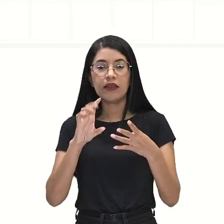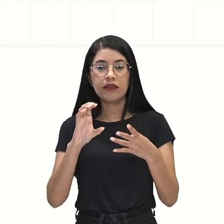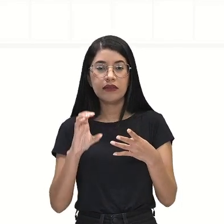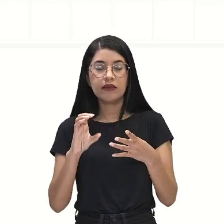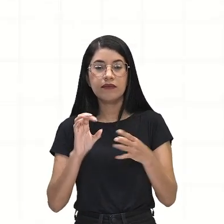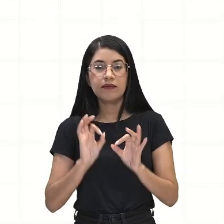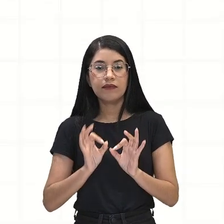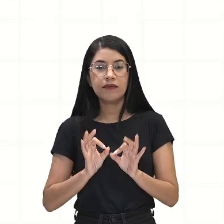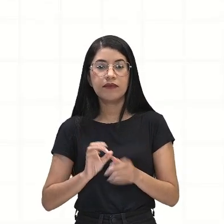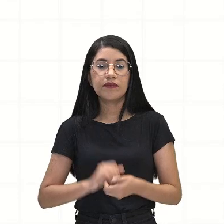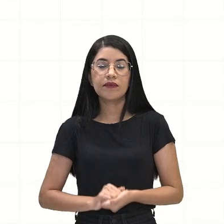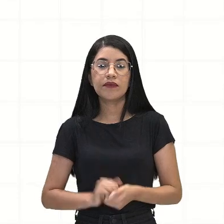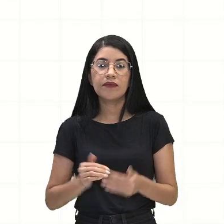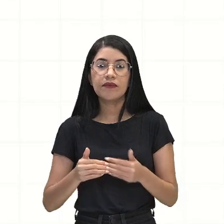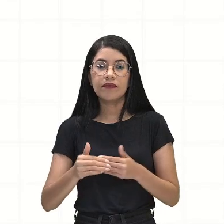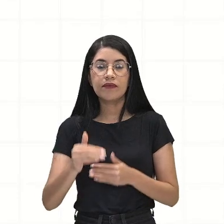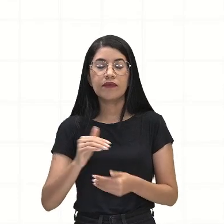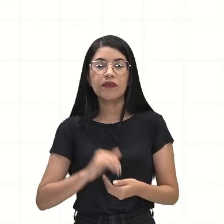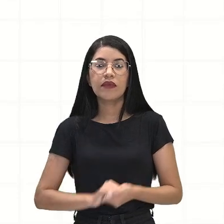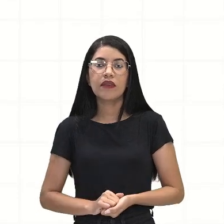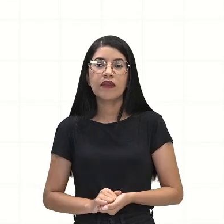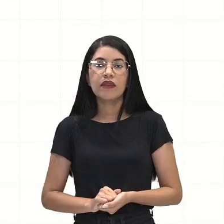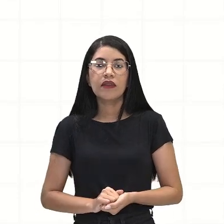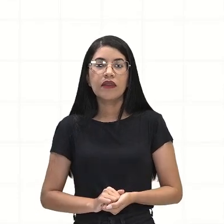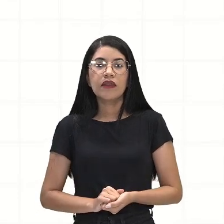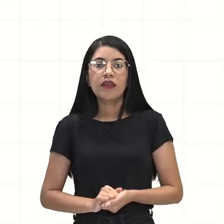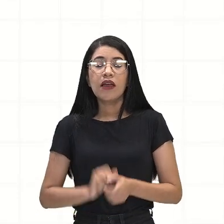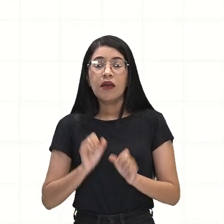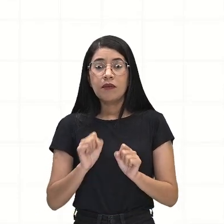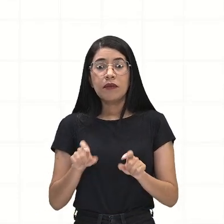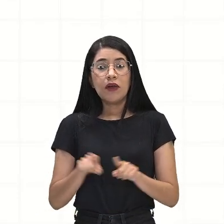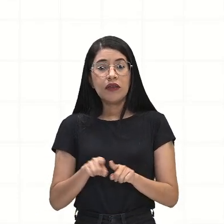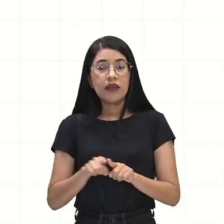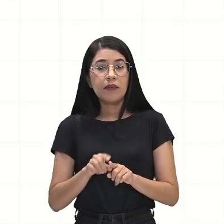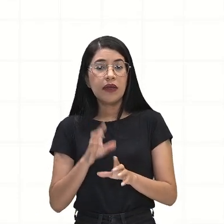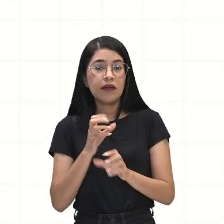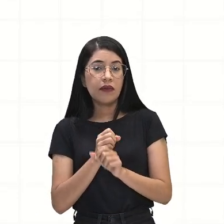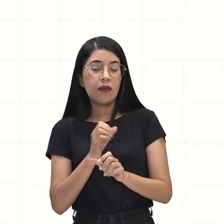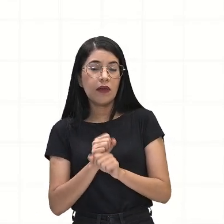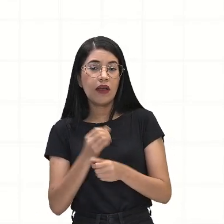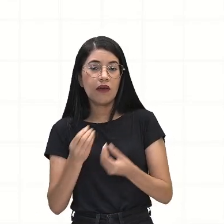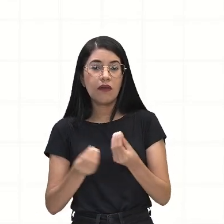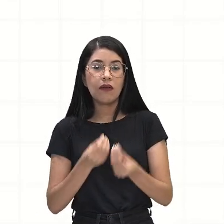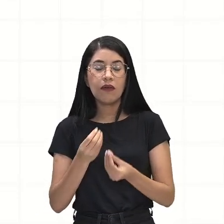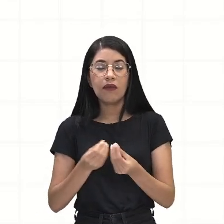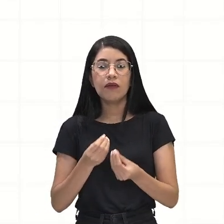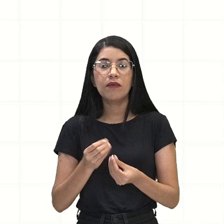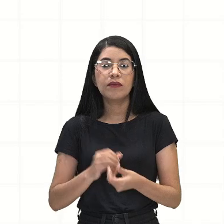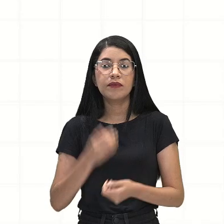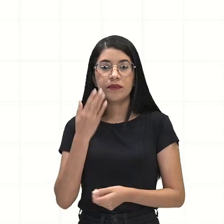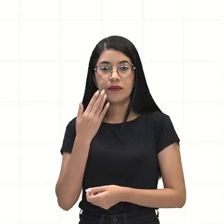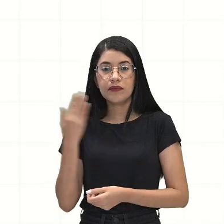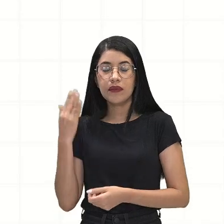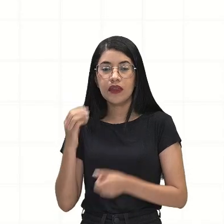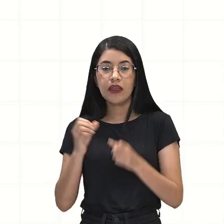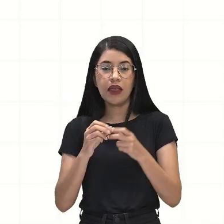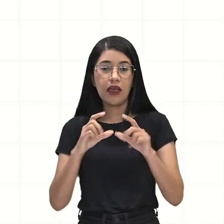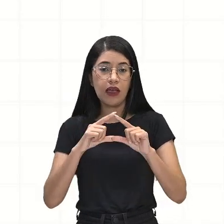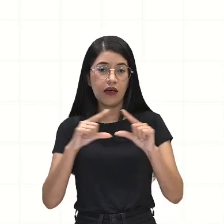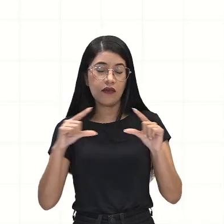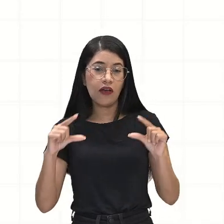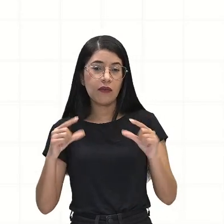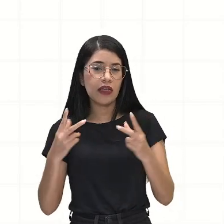bom? Continuando aqui, a gente pode calcular a probabilidade condicional também por esta fórmula, que é basicamente a